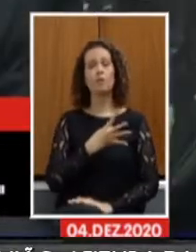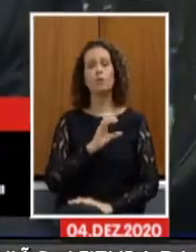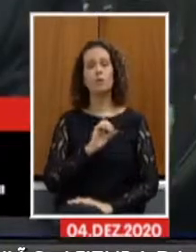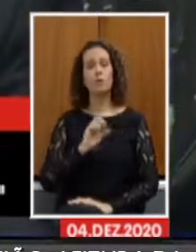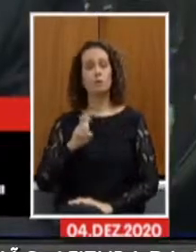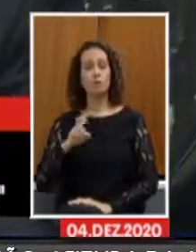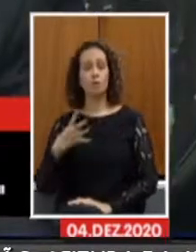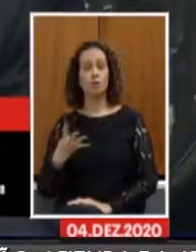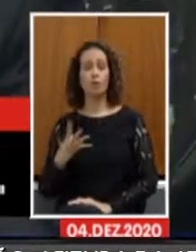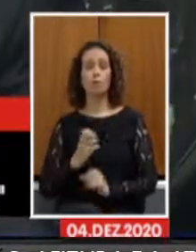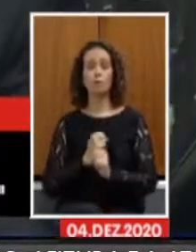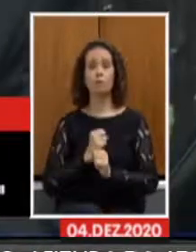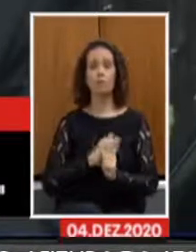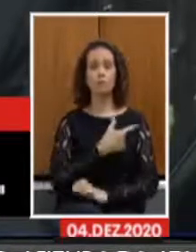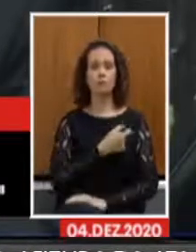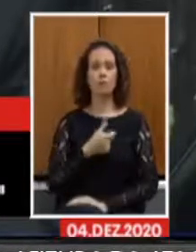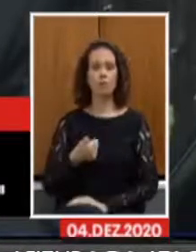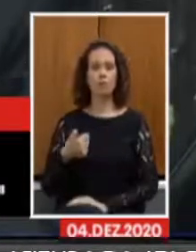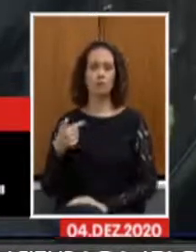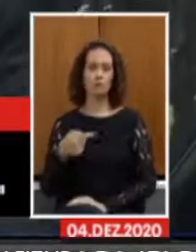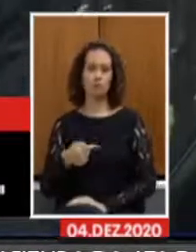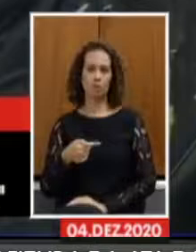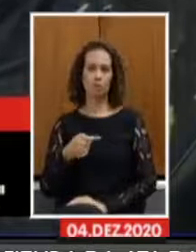2017, de não para sim.